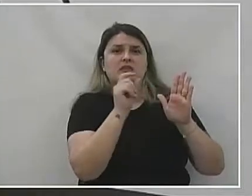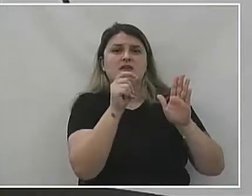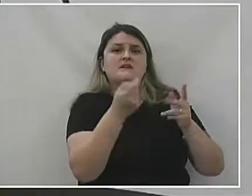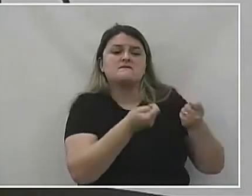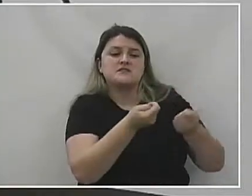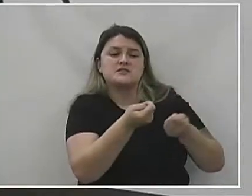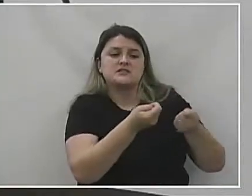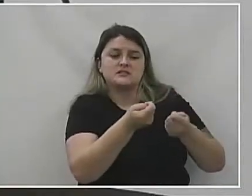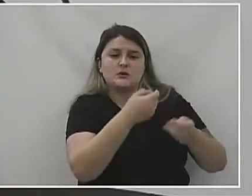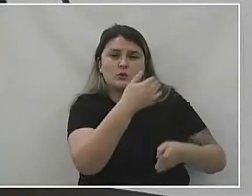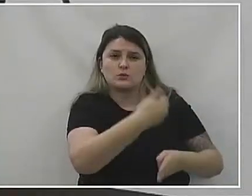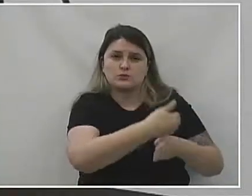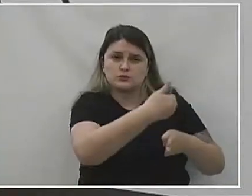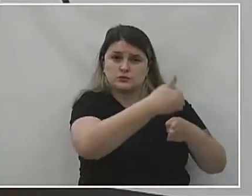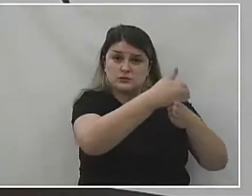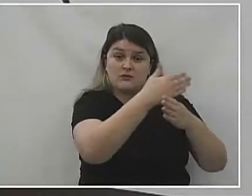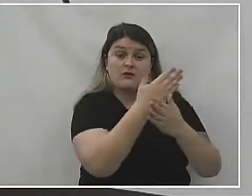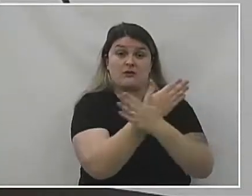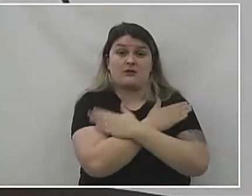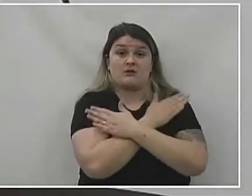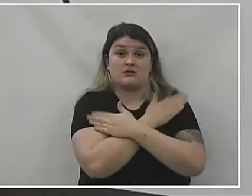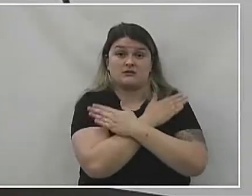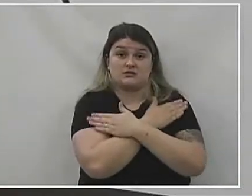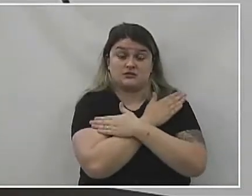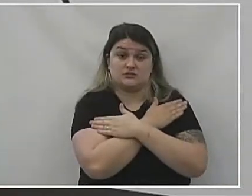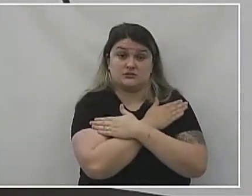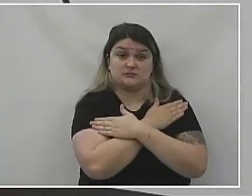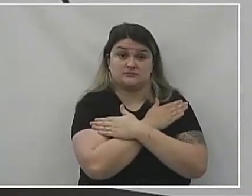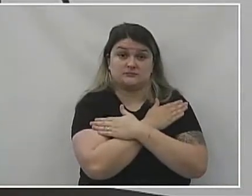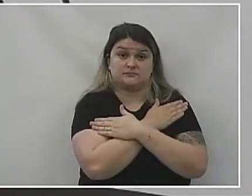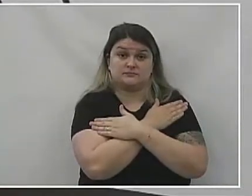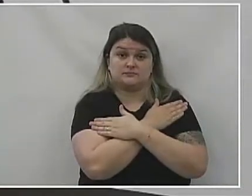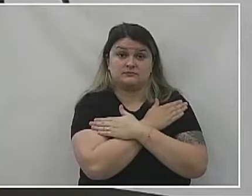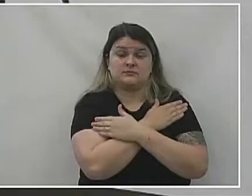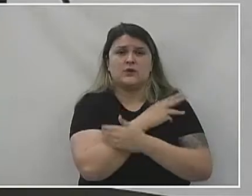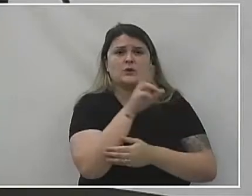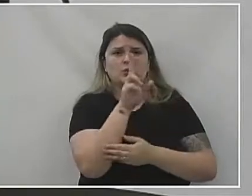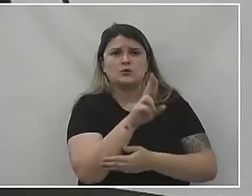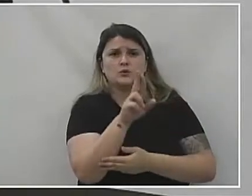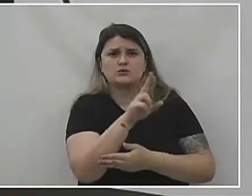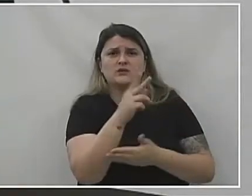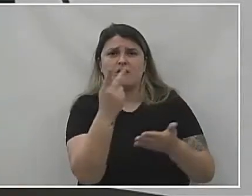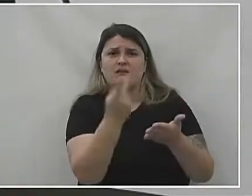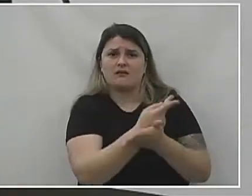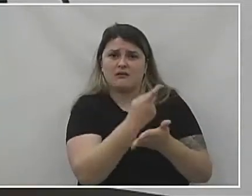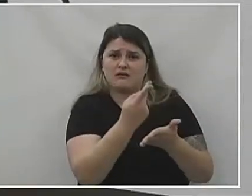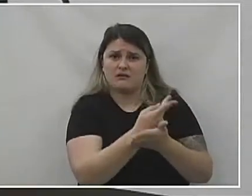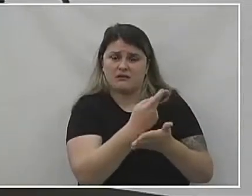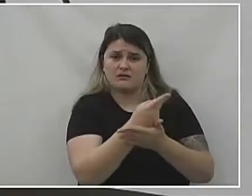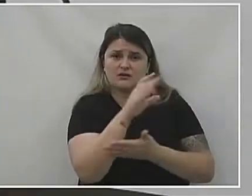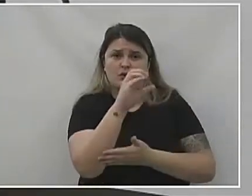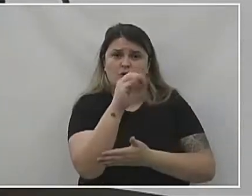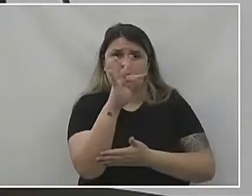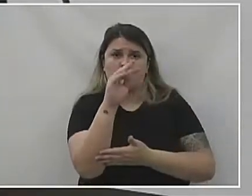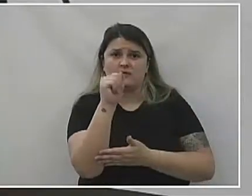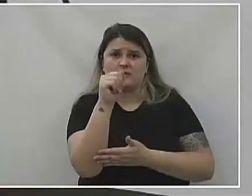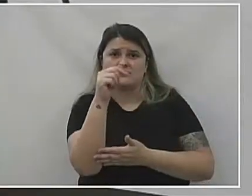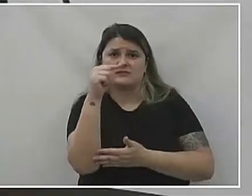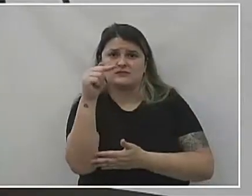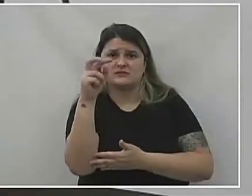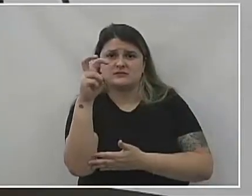financia construção nessas áreas é a Caixa Econômica Federal a Caixa Econômica Federal está usando de maneira errada a cota